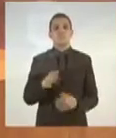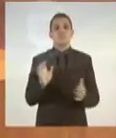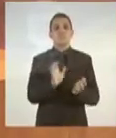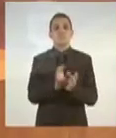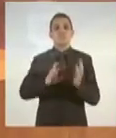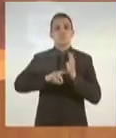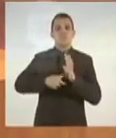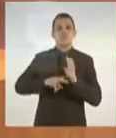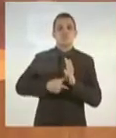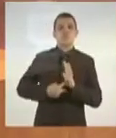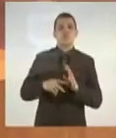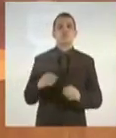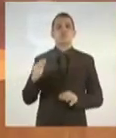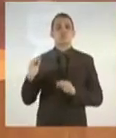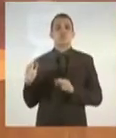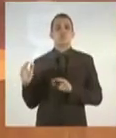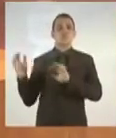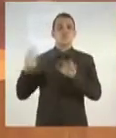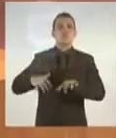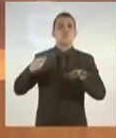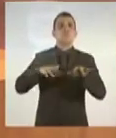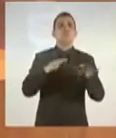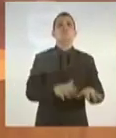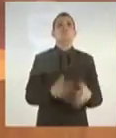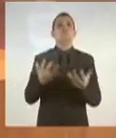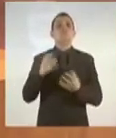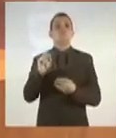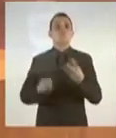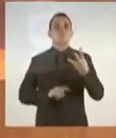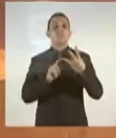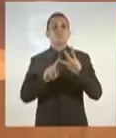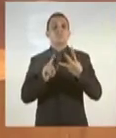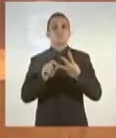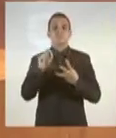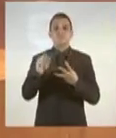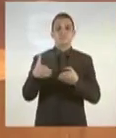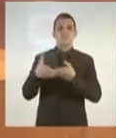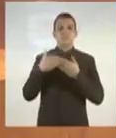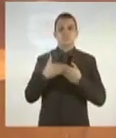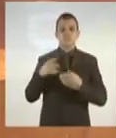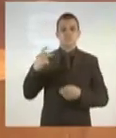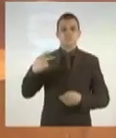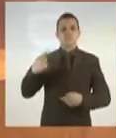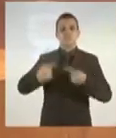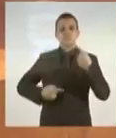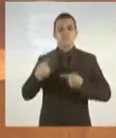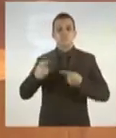sindicais, vão à rua, é defender a reforma política. A reforma